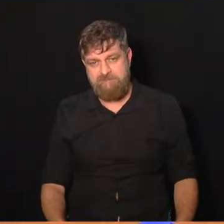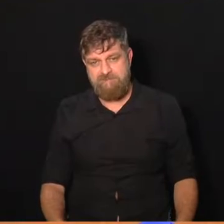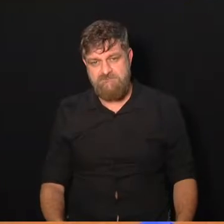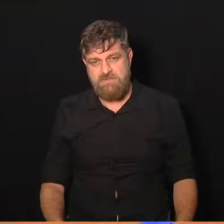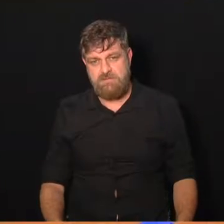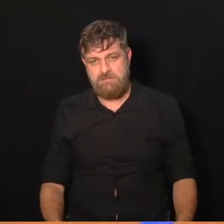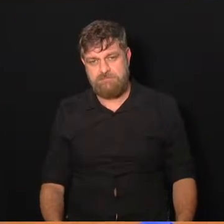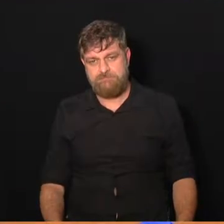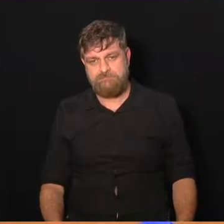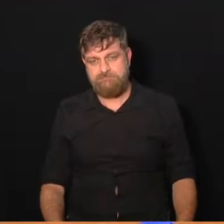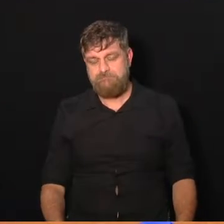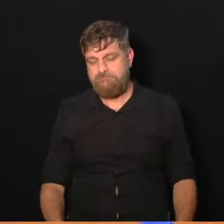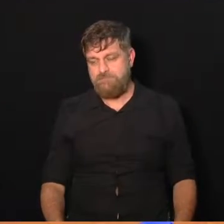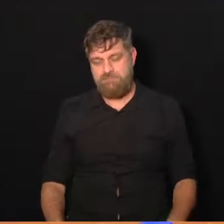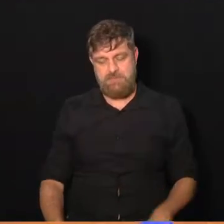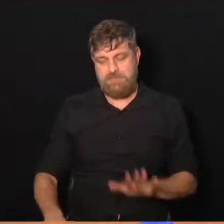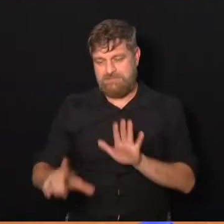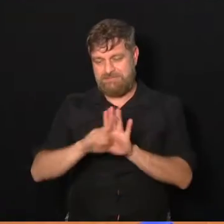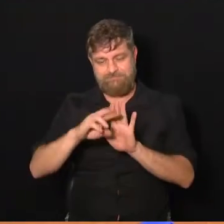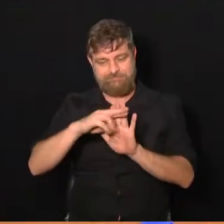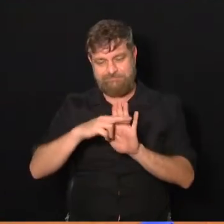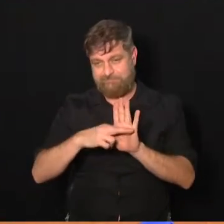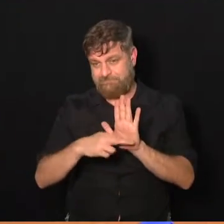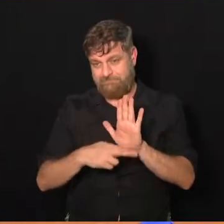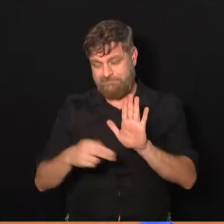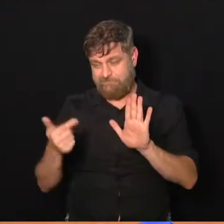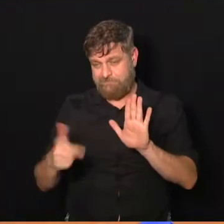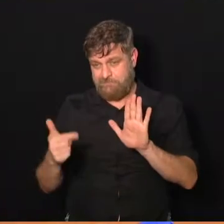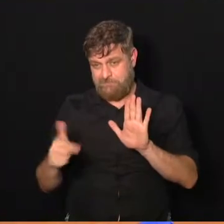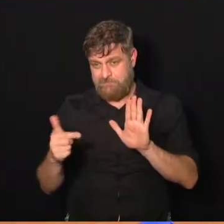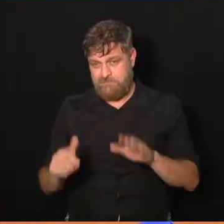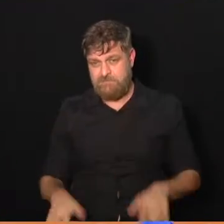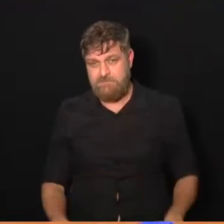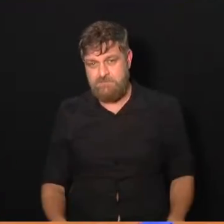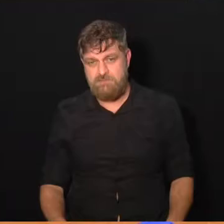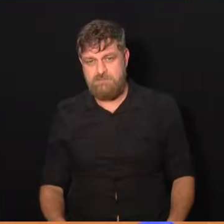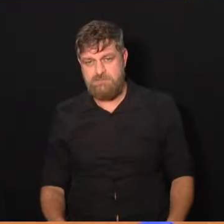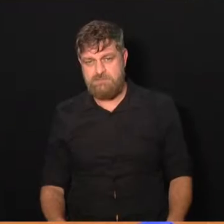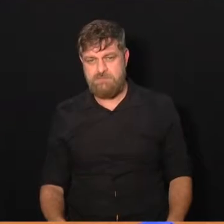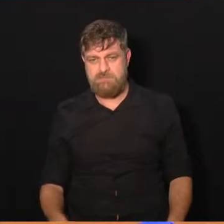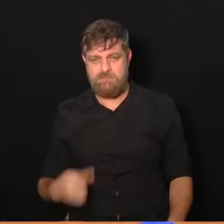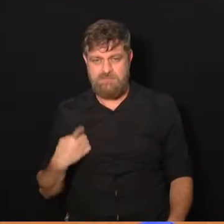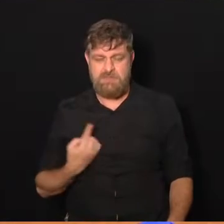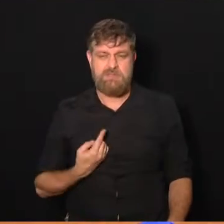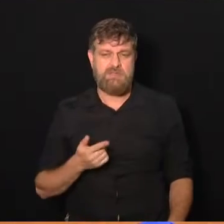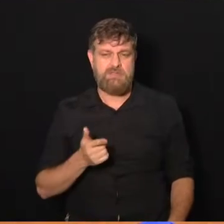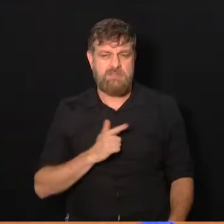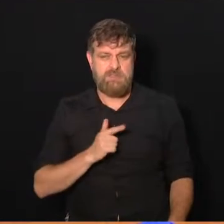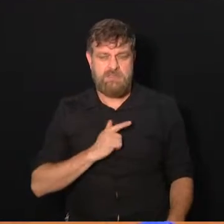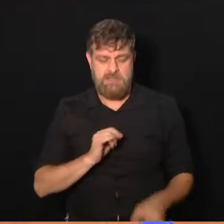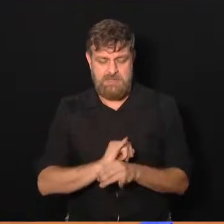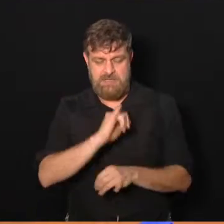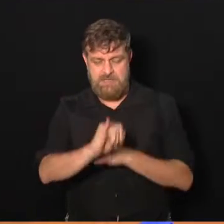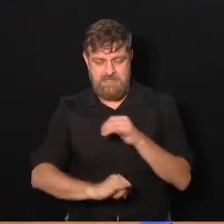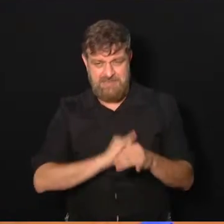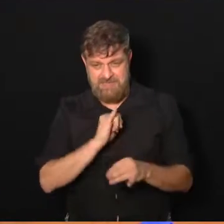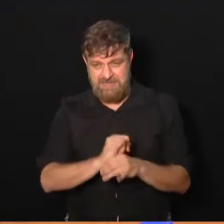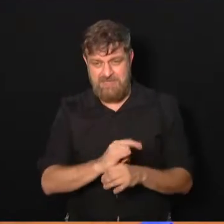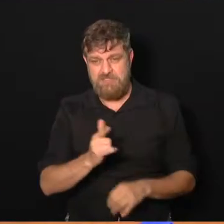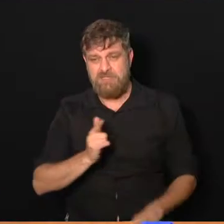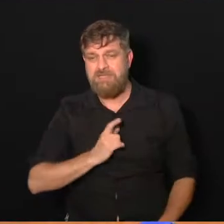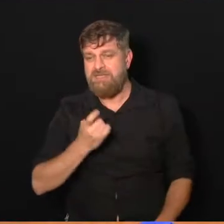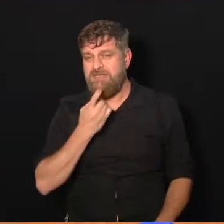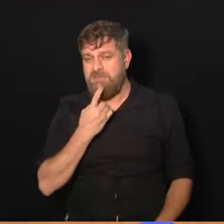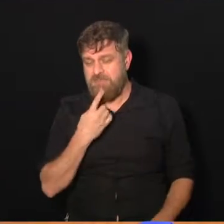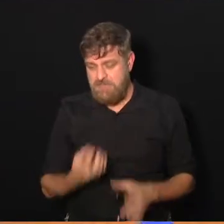não legais, né? Vamos exigir dos legalizados, mas a gente está até na internet, a gente está com alguns casos em